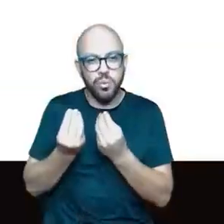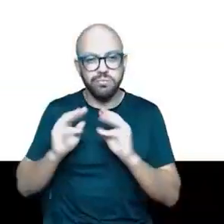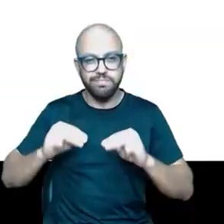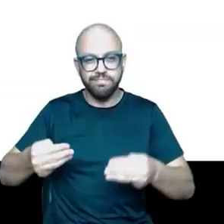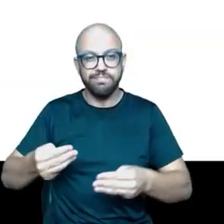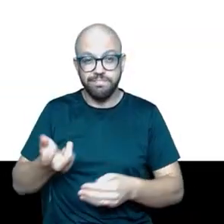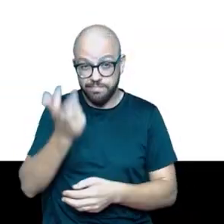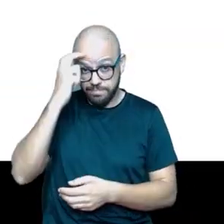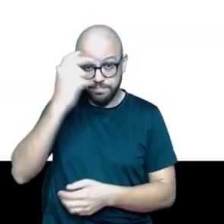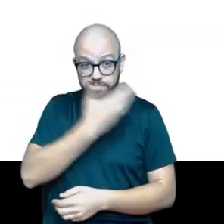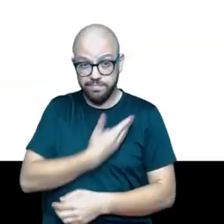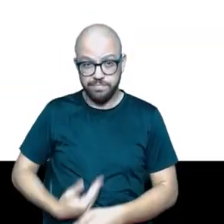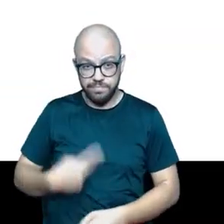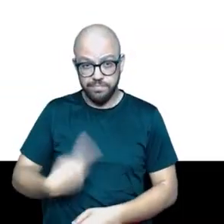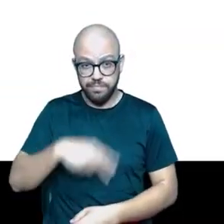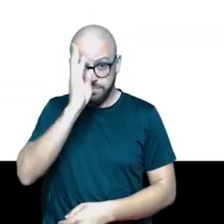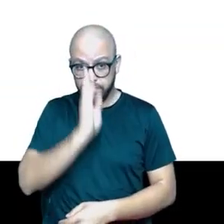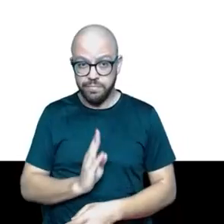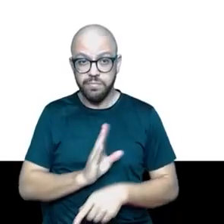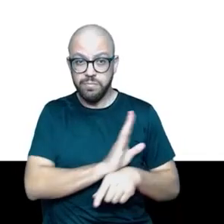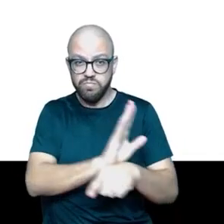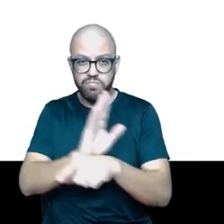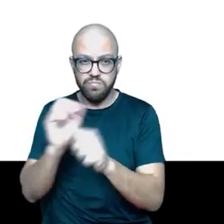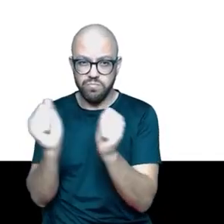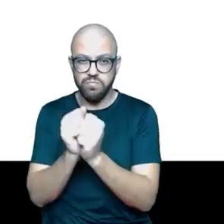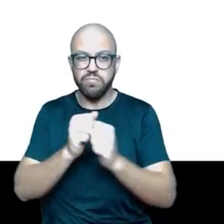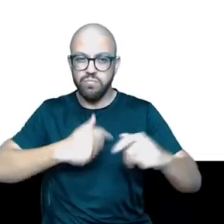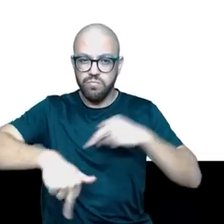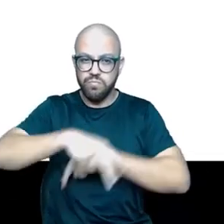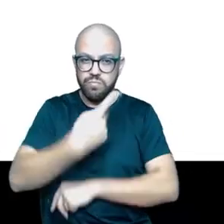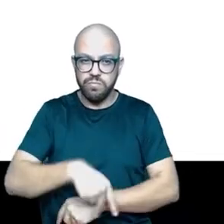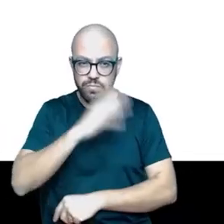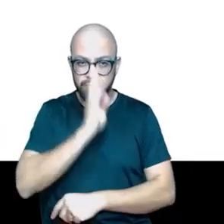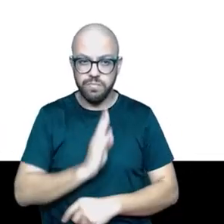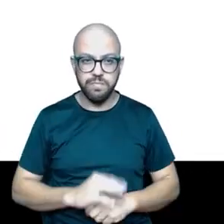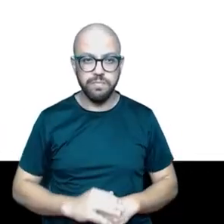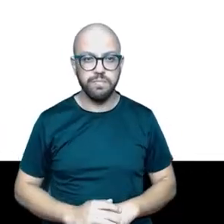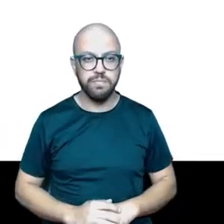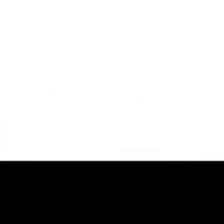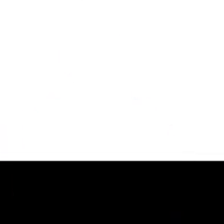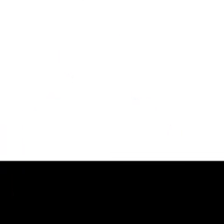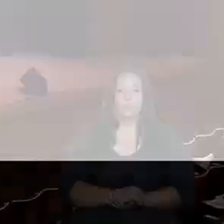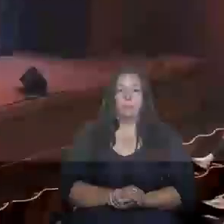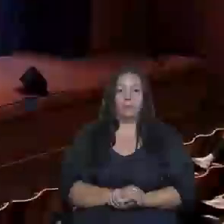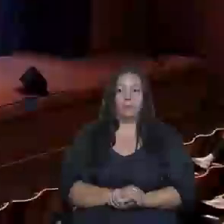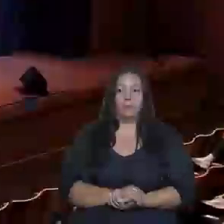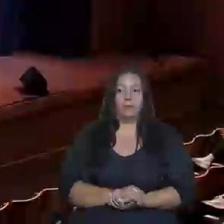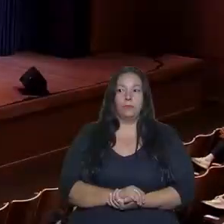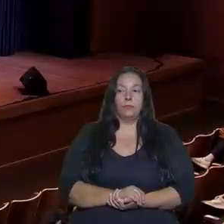Logos: Lei Rouanet, Ministério da Cultura, Governo do Brasil, do lado do povo brasileiro.